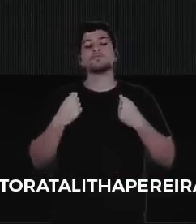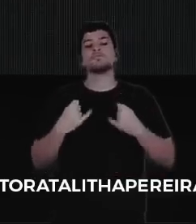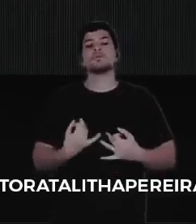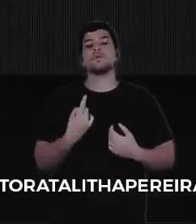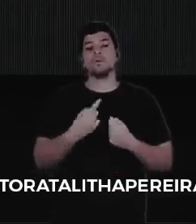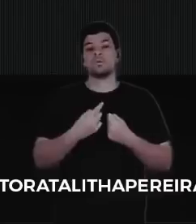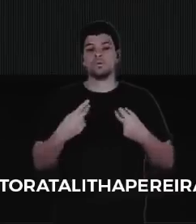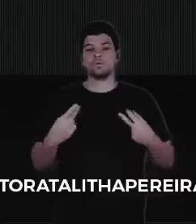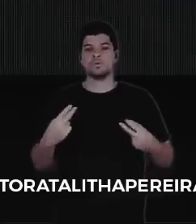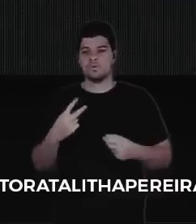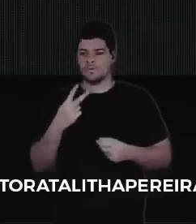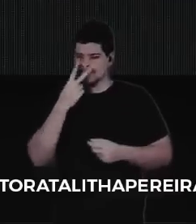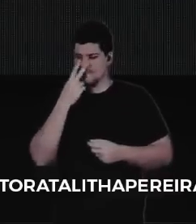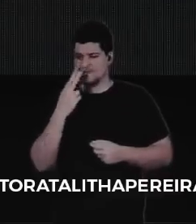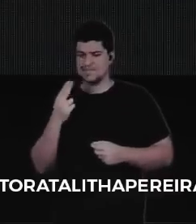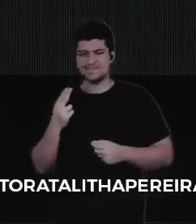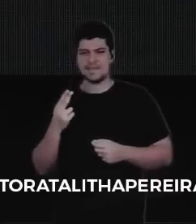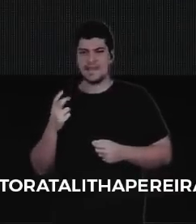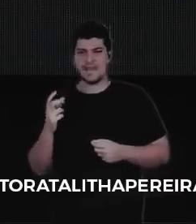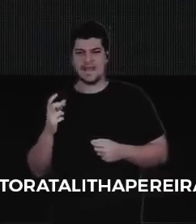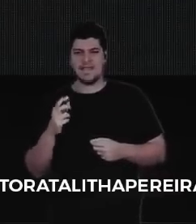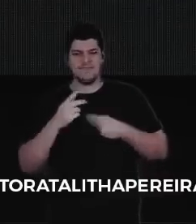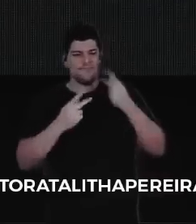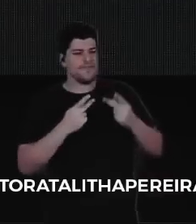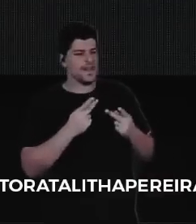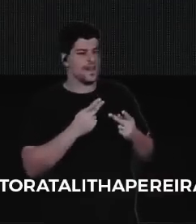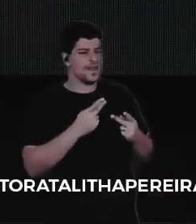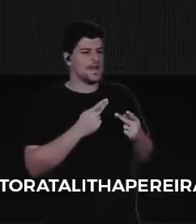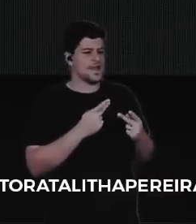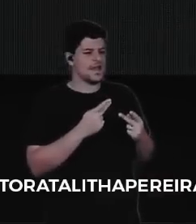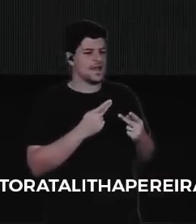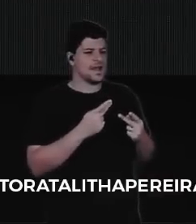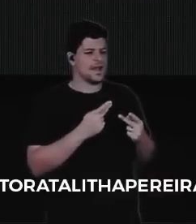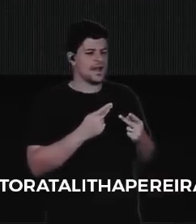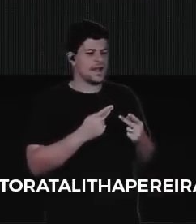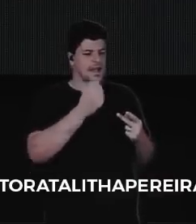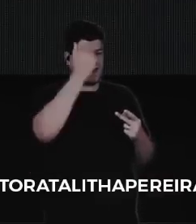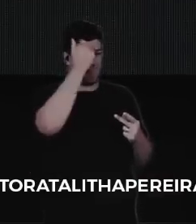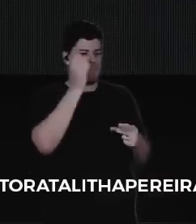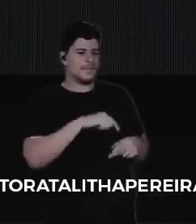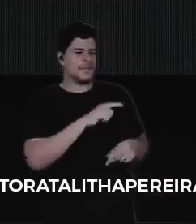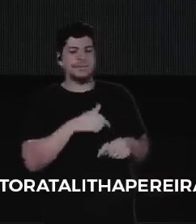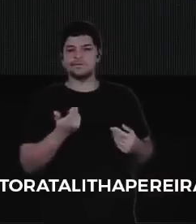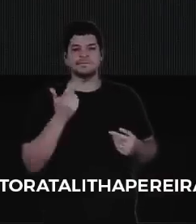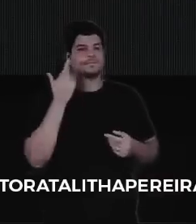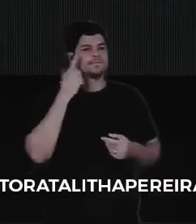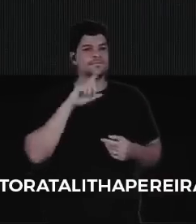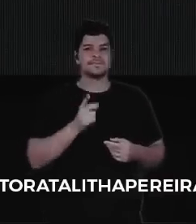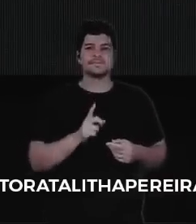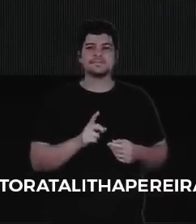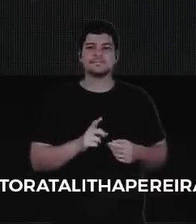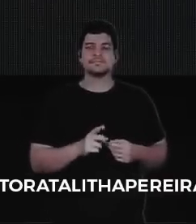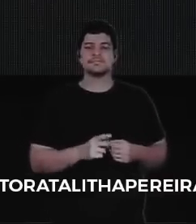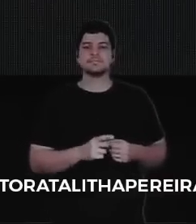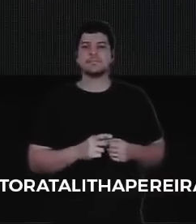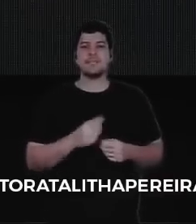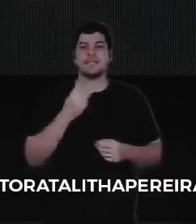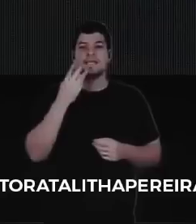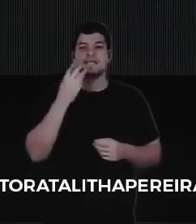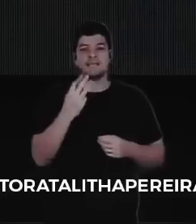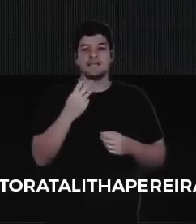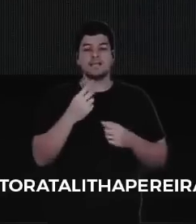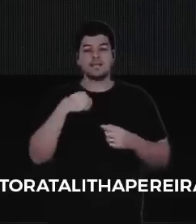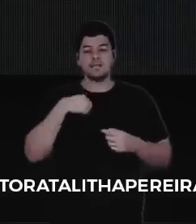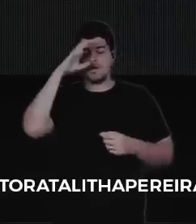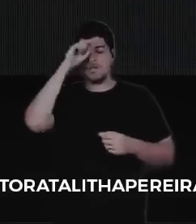elas não têm como voltar mais atrás. Certa vez eu ouvi que há três coisas que nunca voltam atrás: